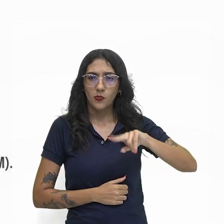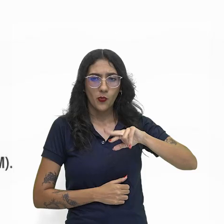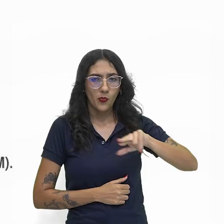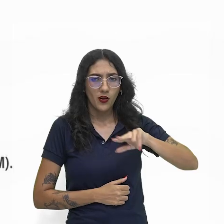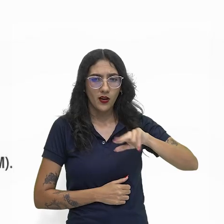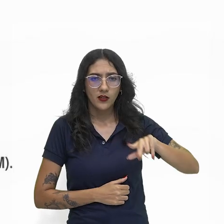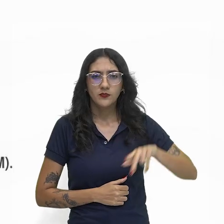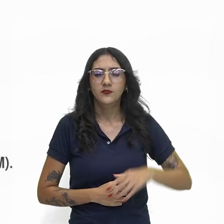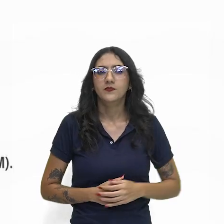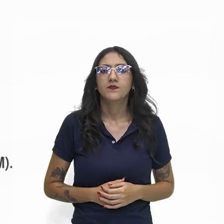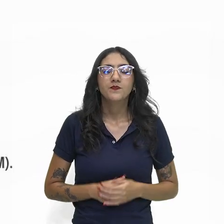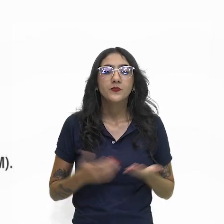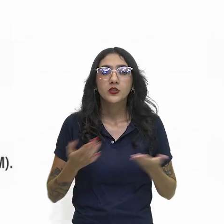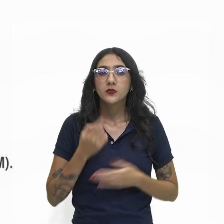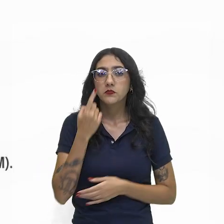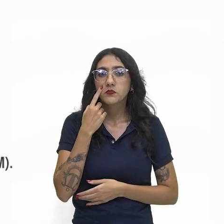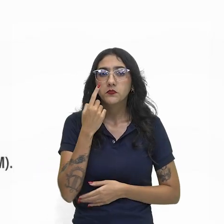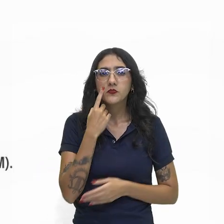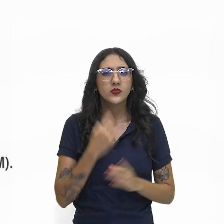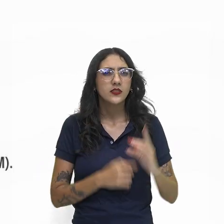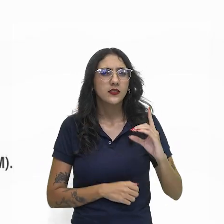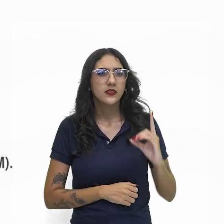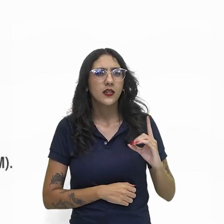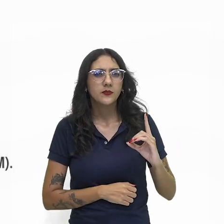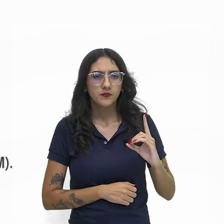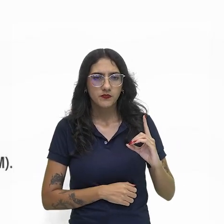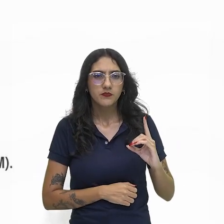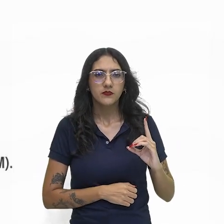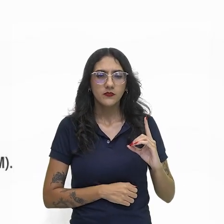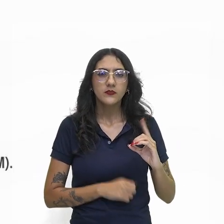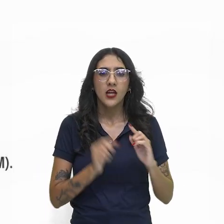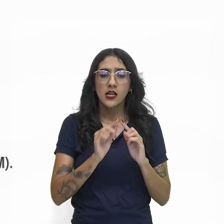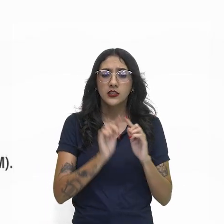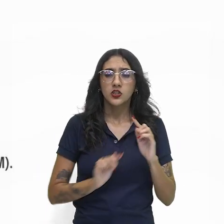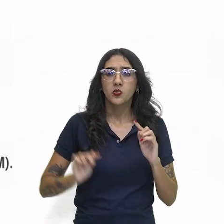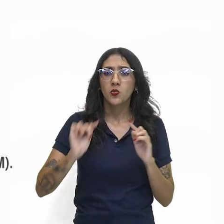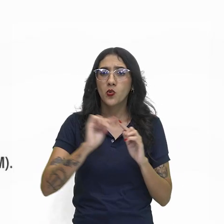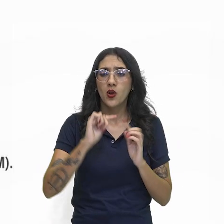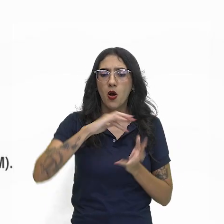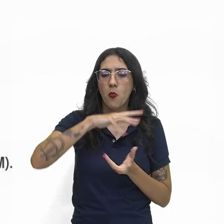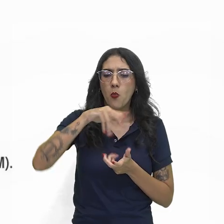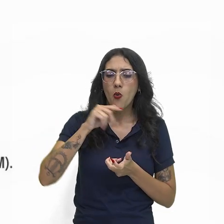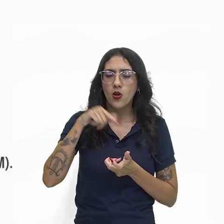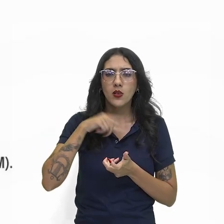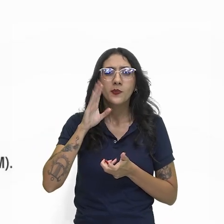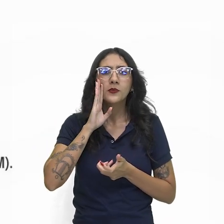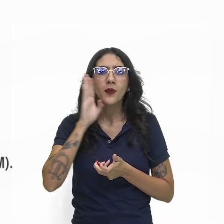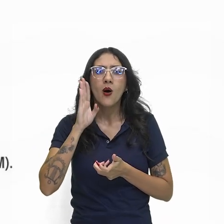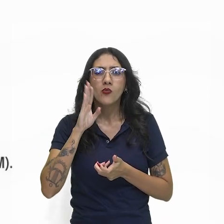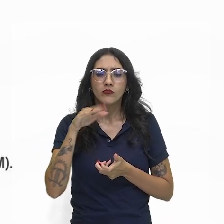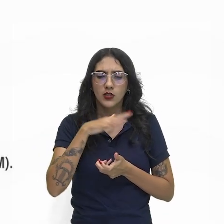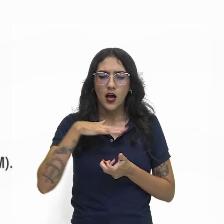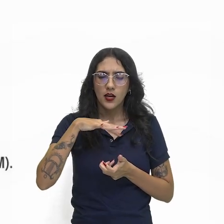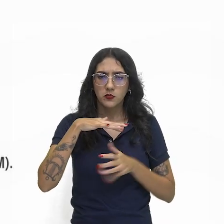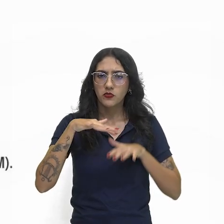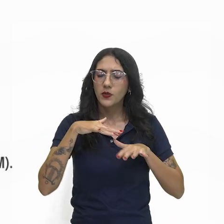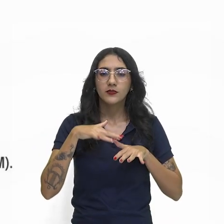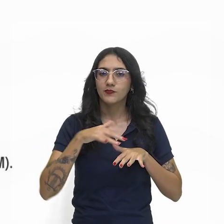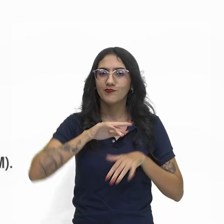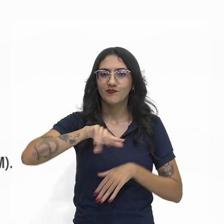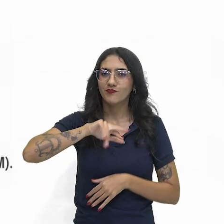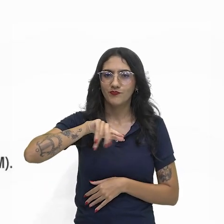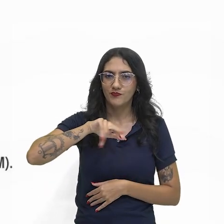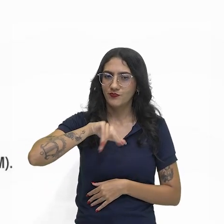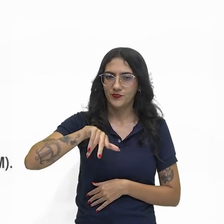exercício. Vamos ver a letra D, circulares com a Terra no centro, também a Terra não está no centro, tá?